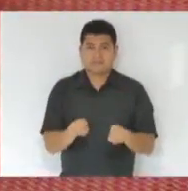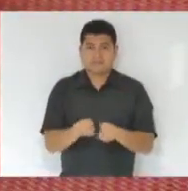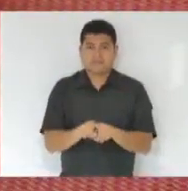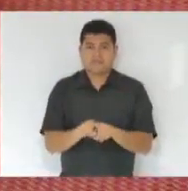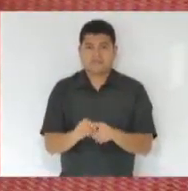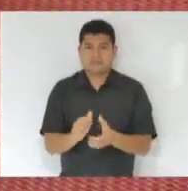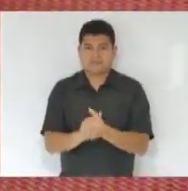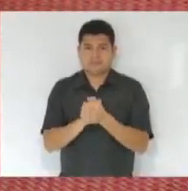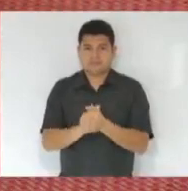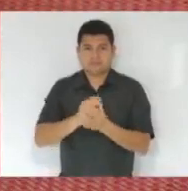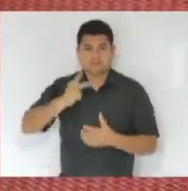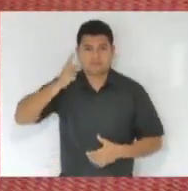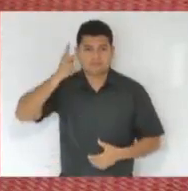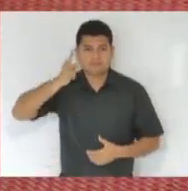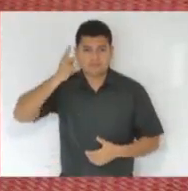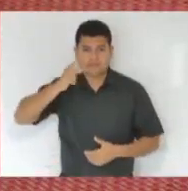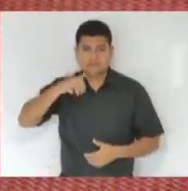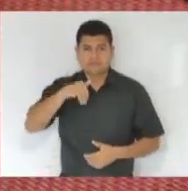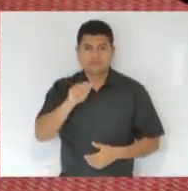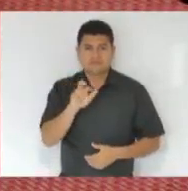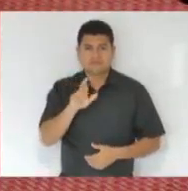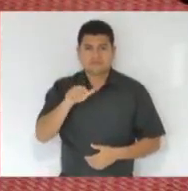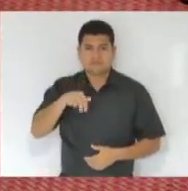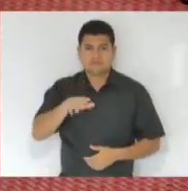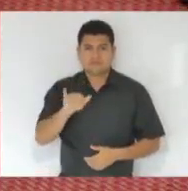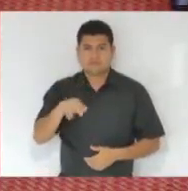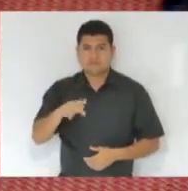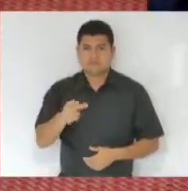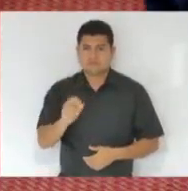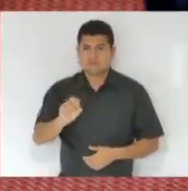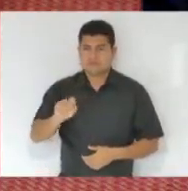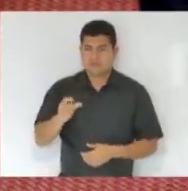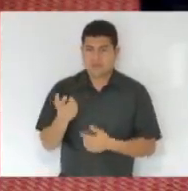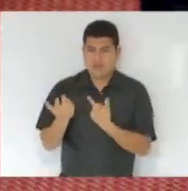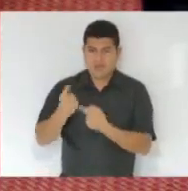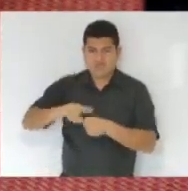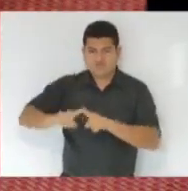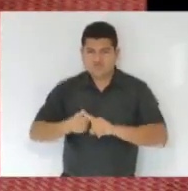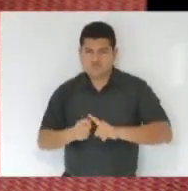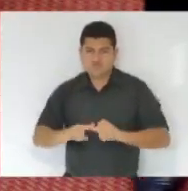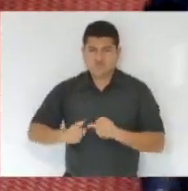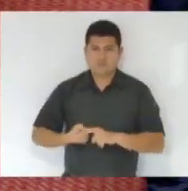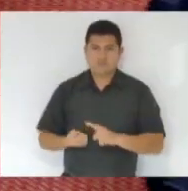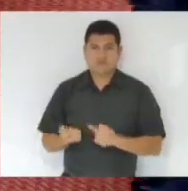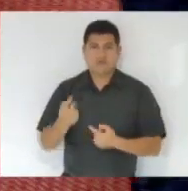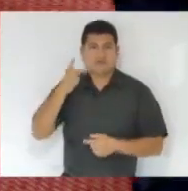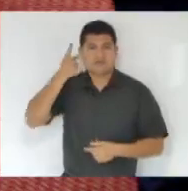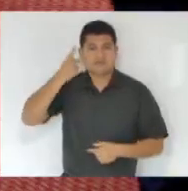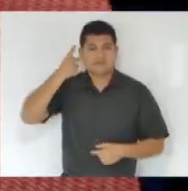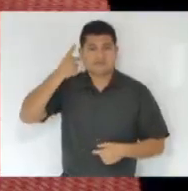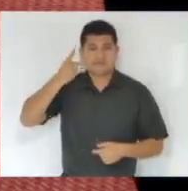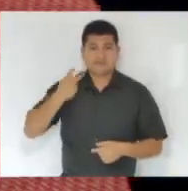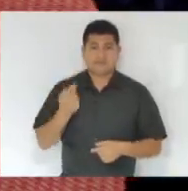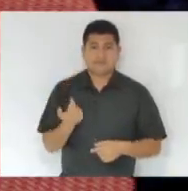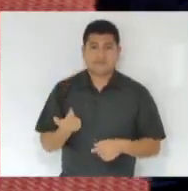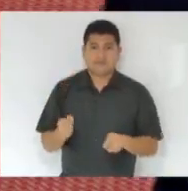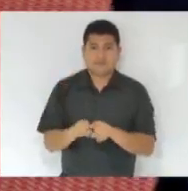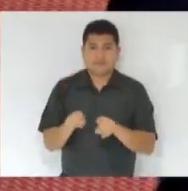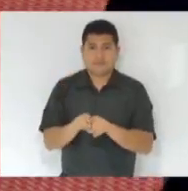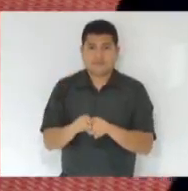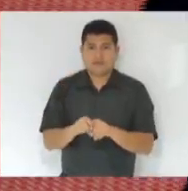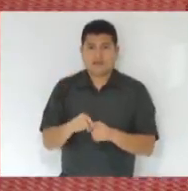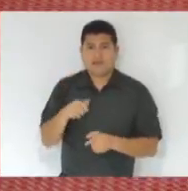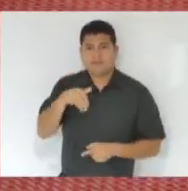o vereador Marquinho, que está lá na articulação política, a Marilena Cardoso, que faz um